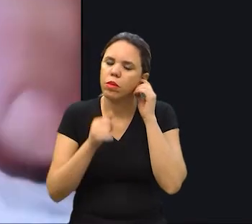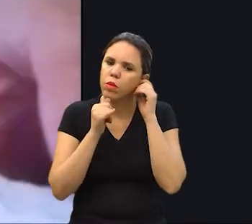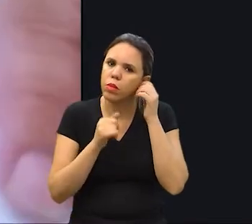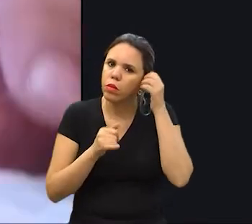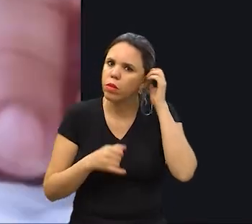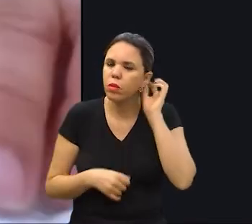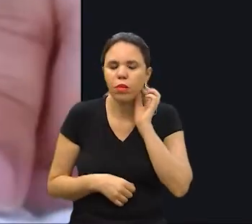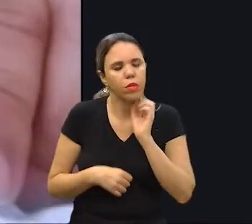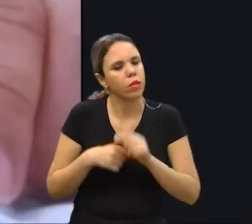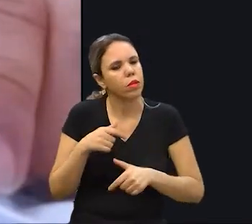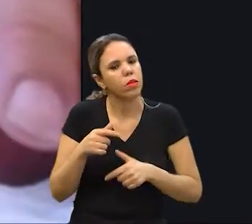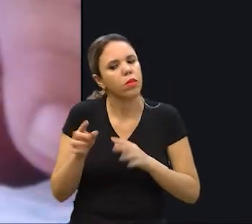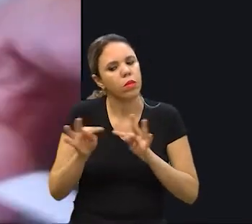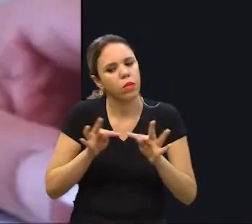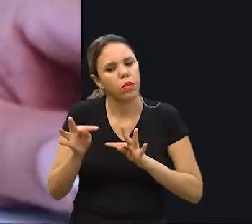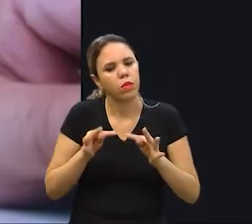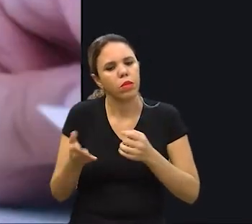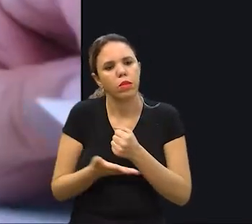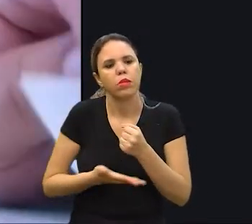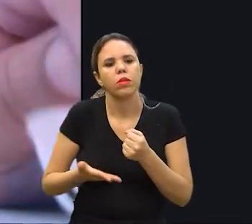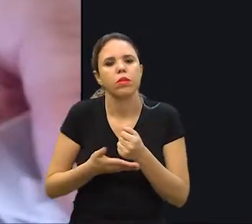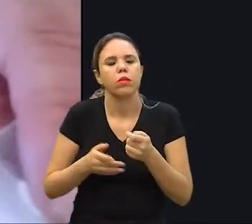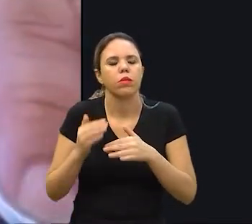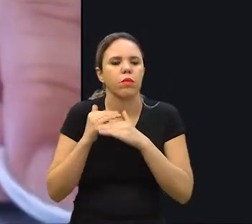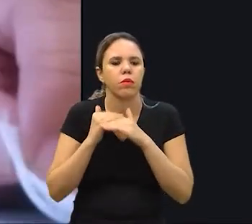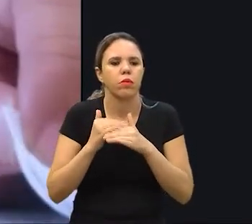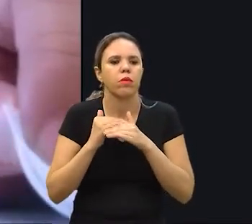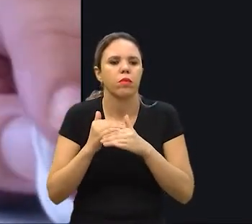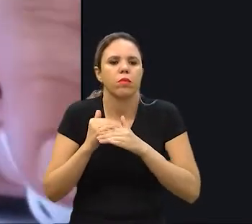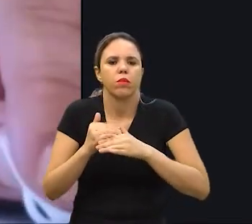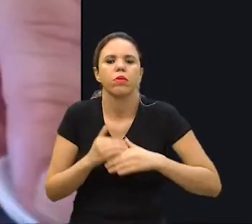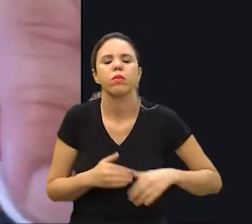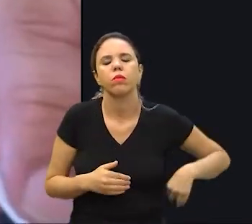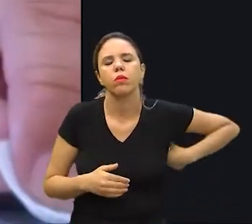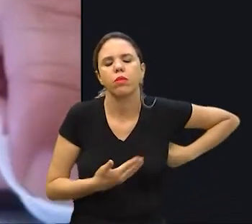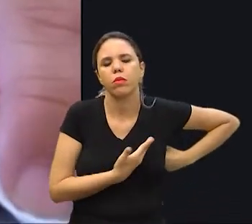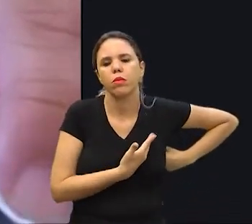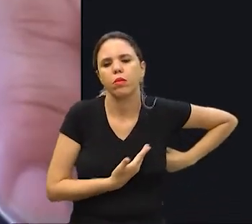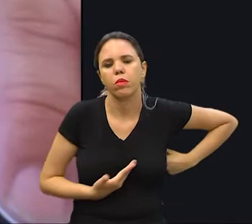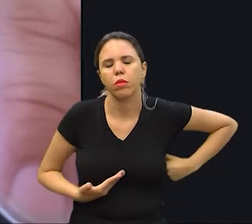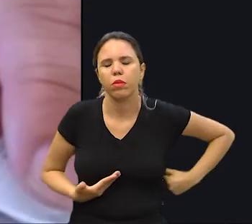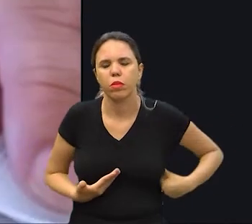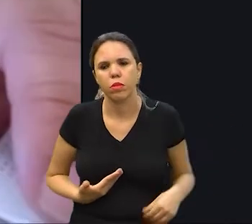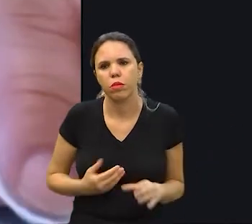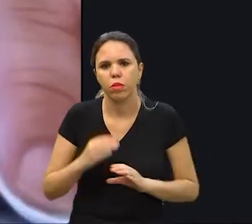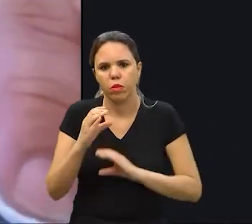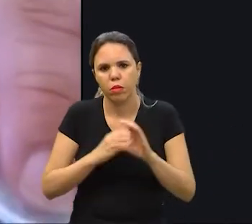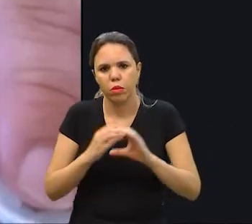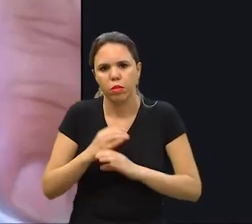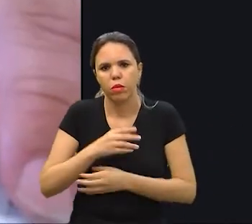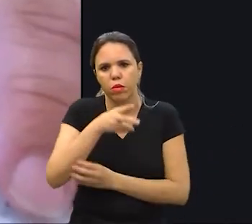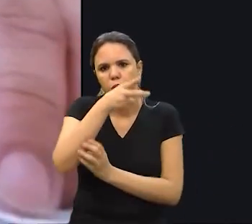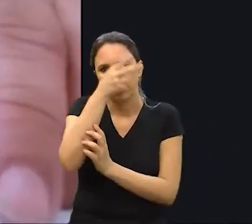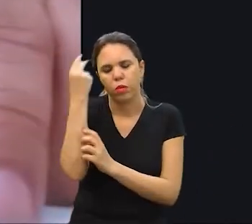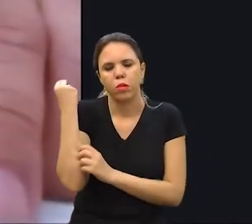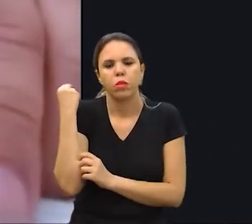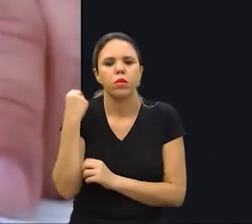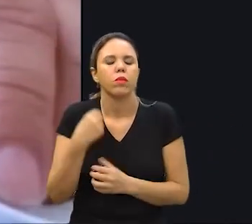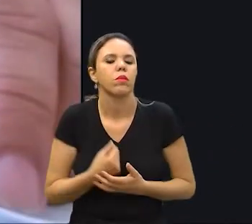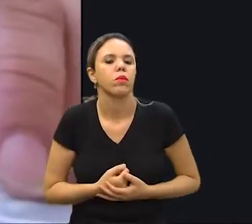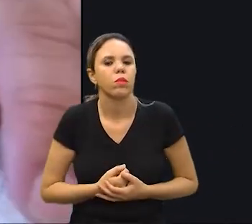um exemplo de tratamento baseado na equidade, seja no poder público, seja nos concursos